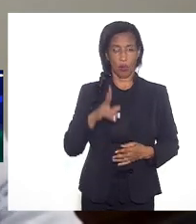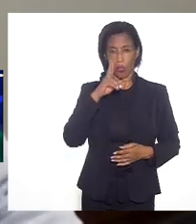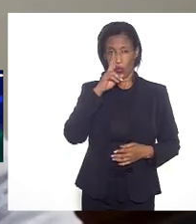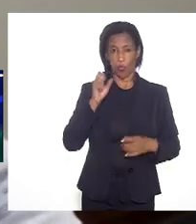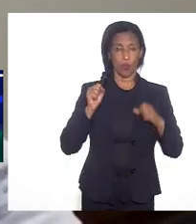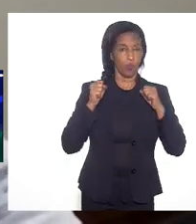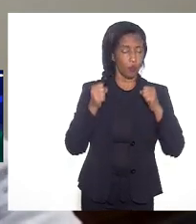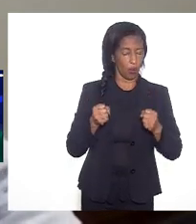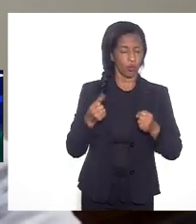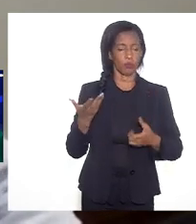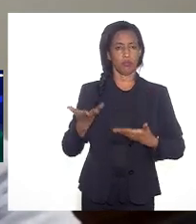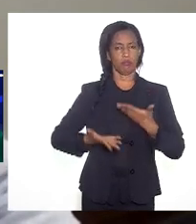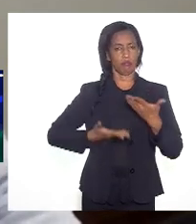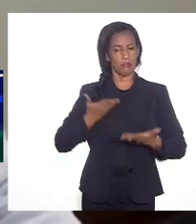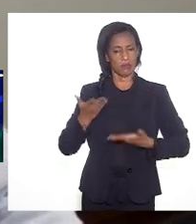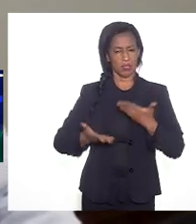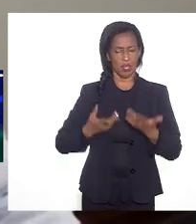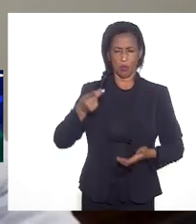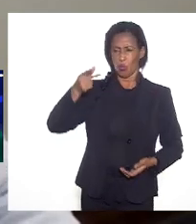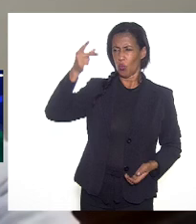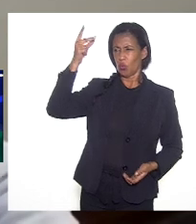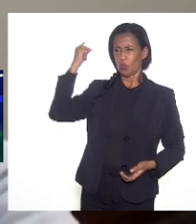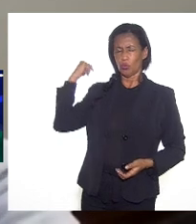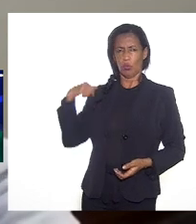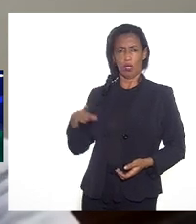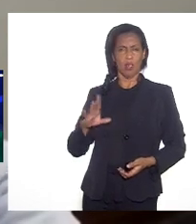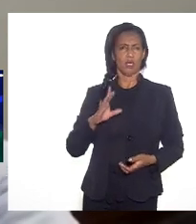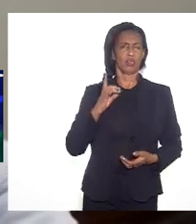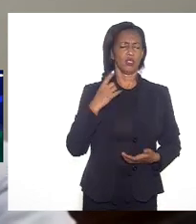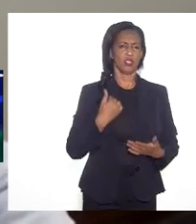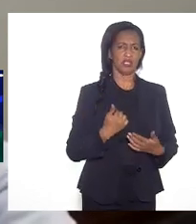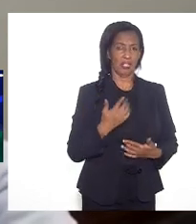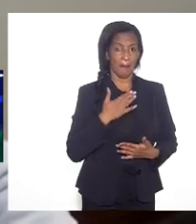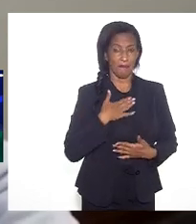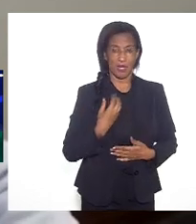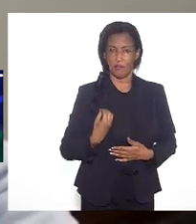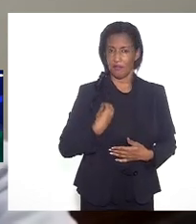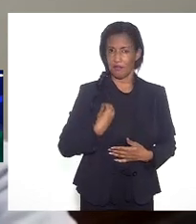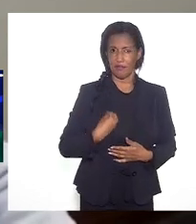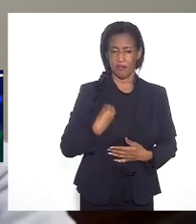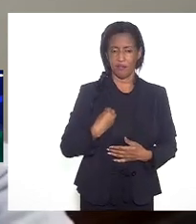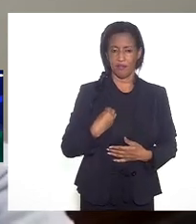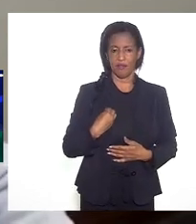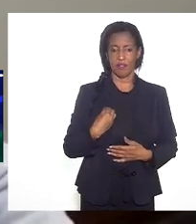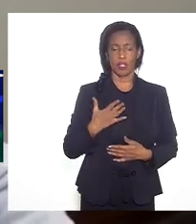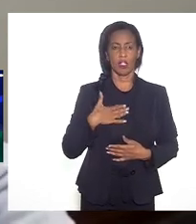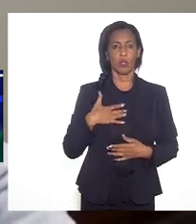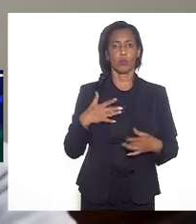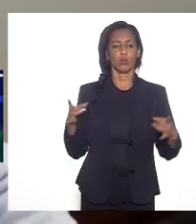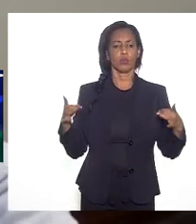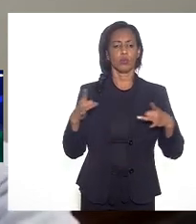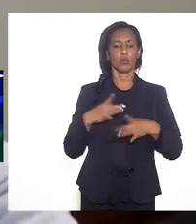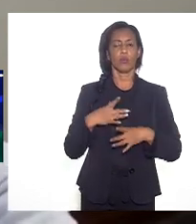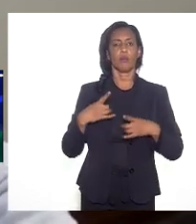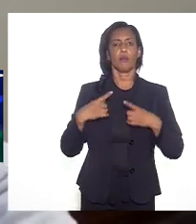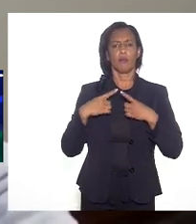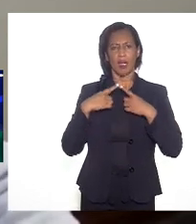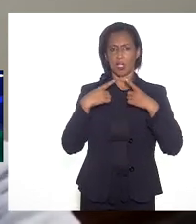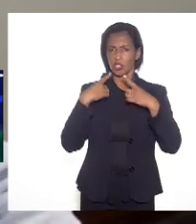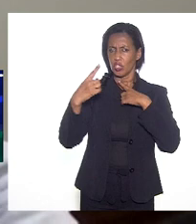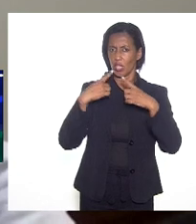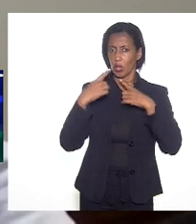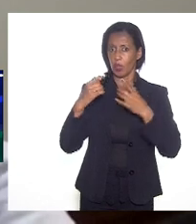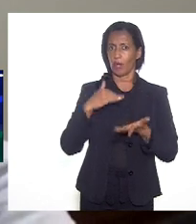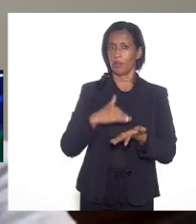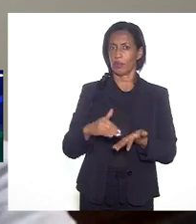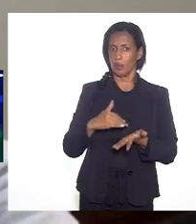fortemente dedicado à educação, muito antes de ser deputado, essa é a pauta da minha vida, claro que estou à disposição para dialogar com o secretário